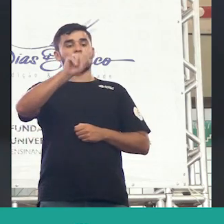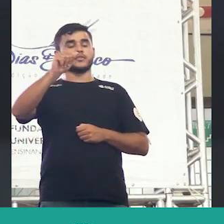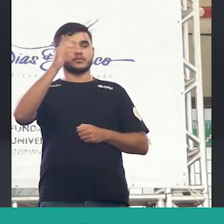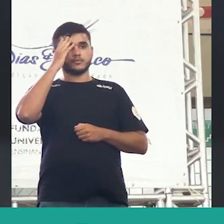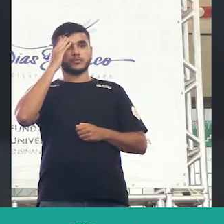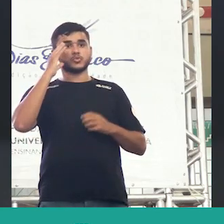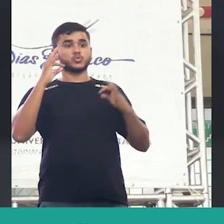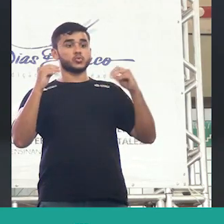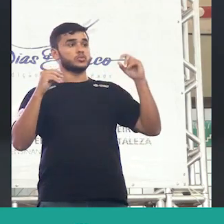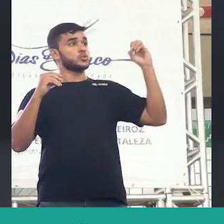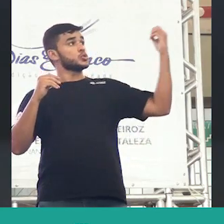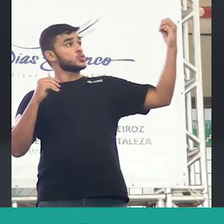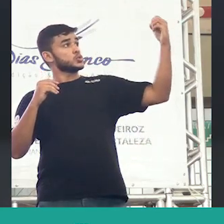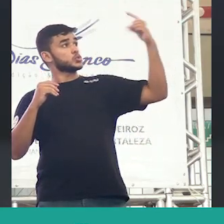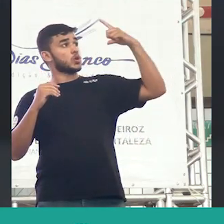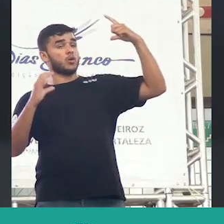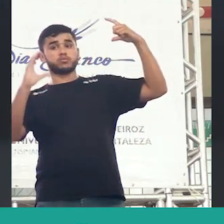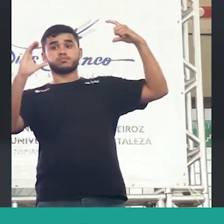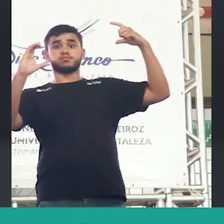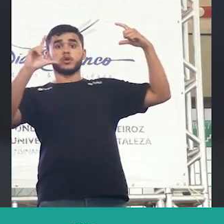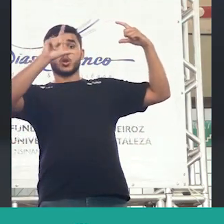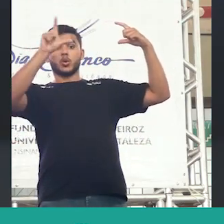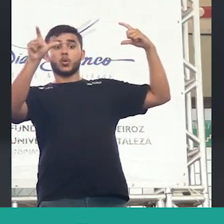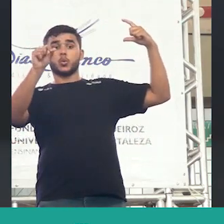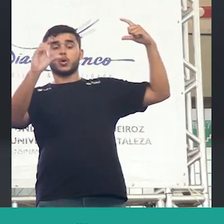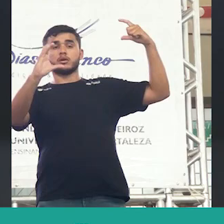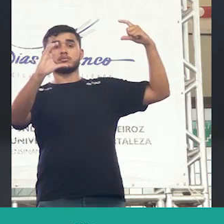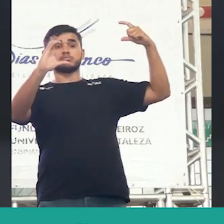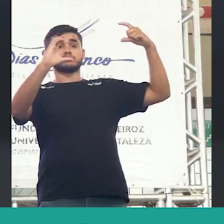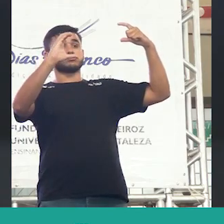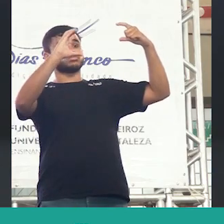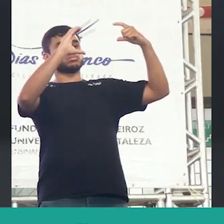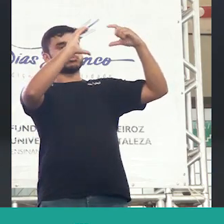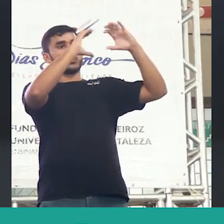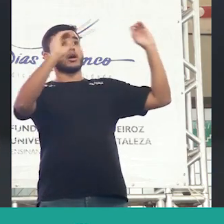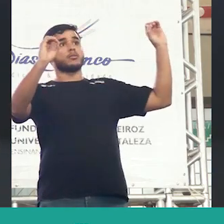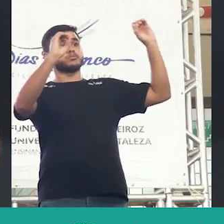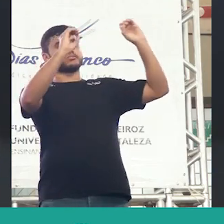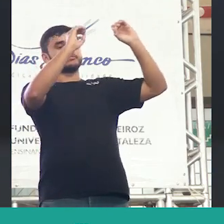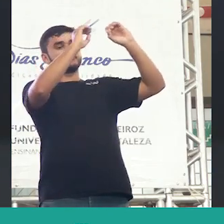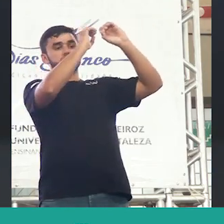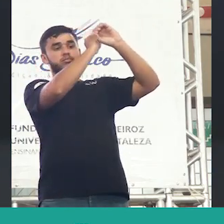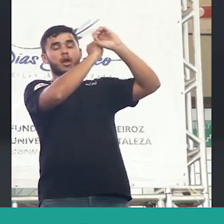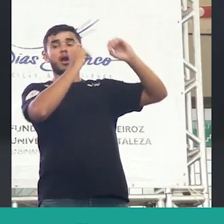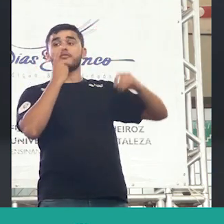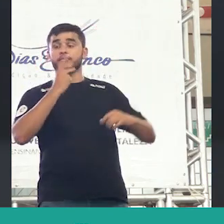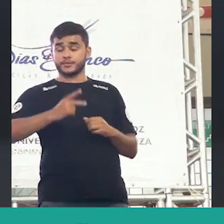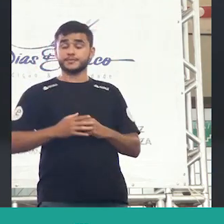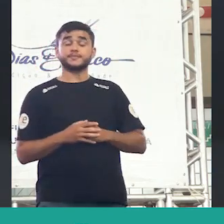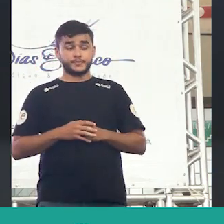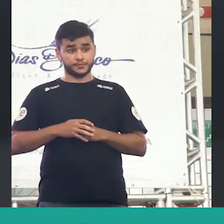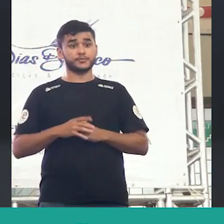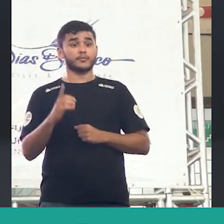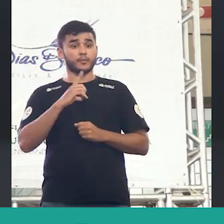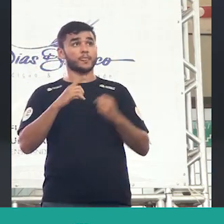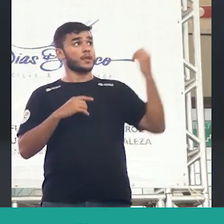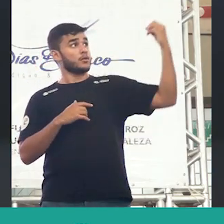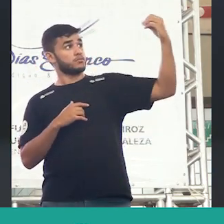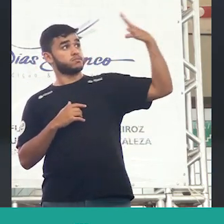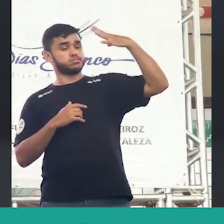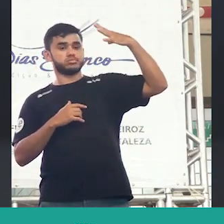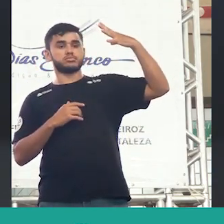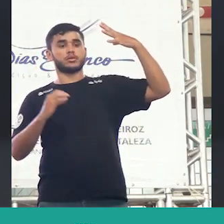é tapado pela lua. A lua não deixa que os raios solares cheguem na Terra. Se impedir